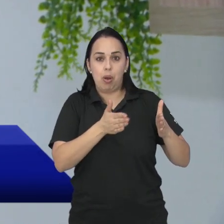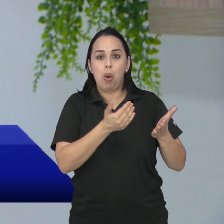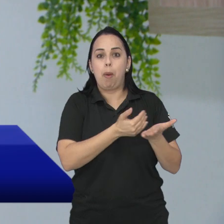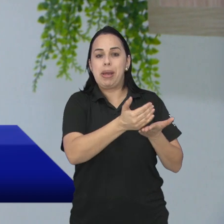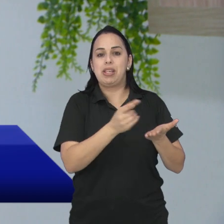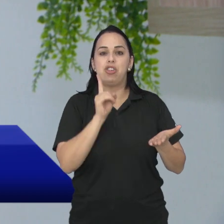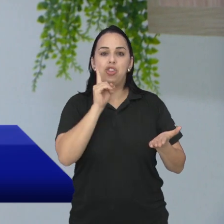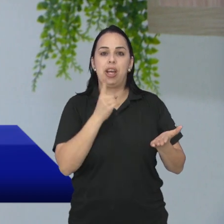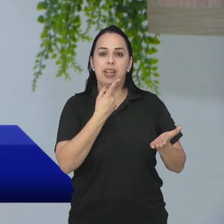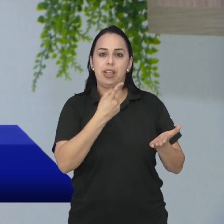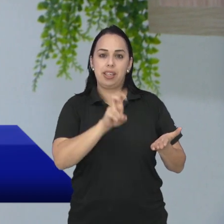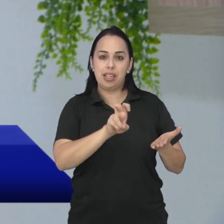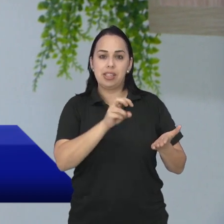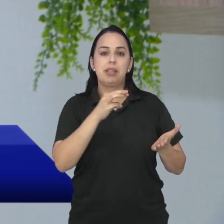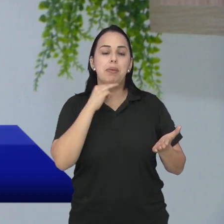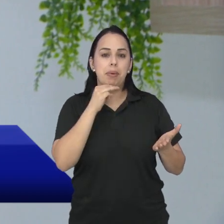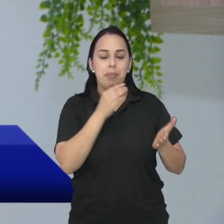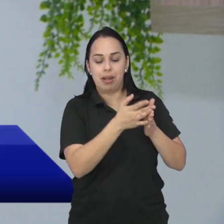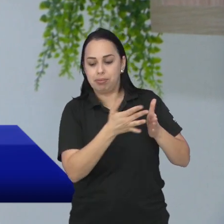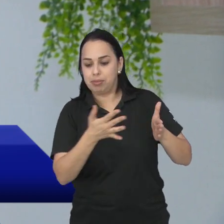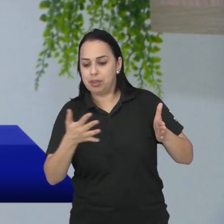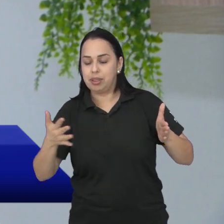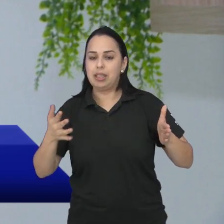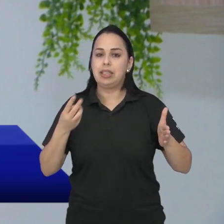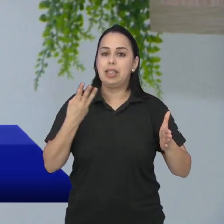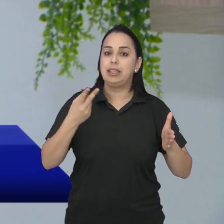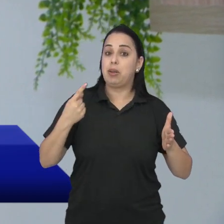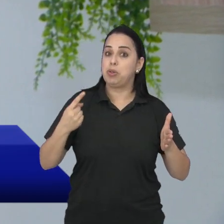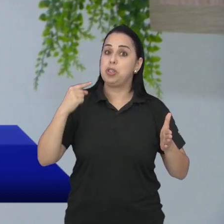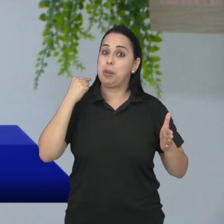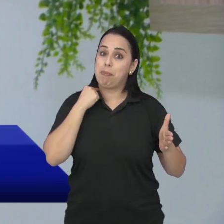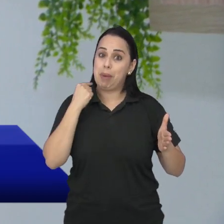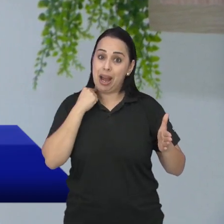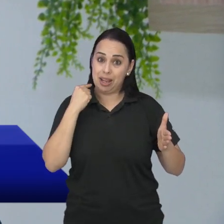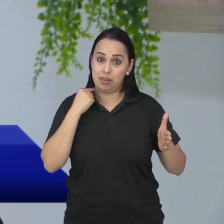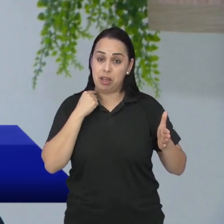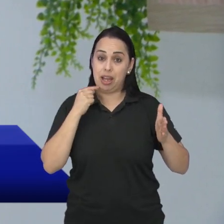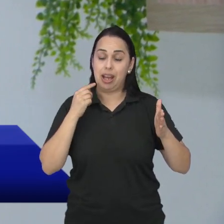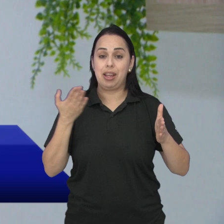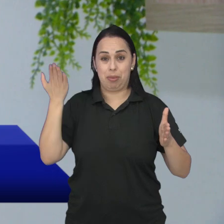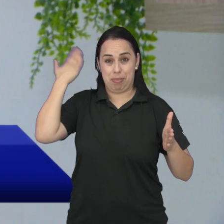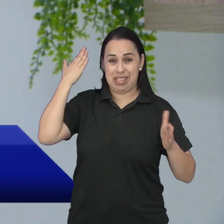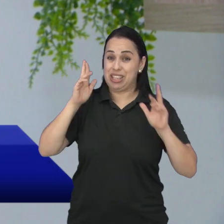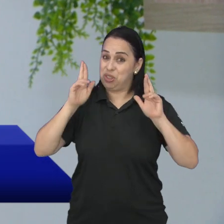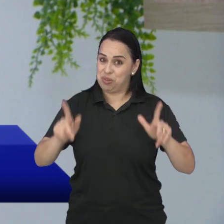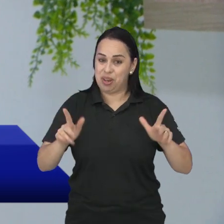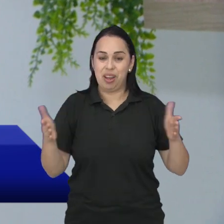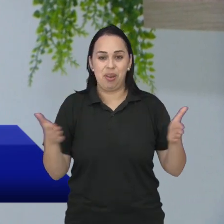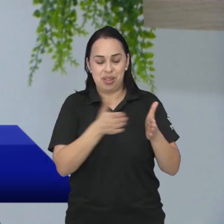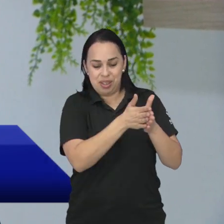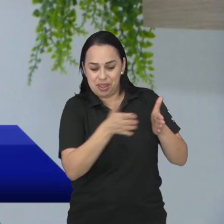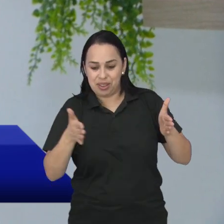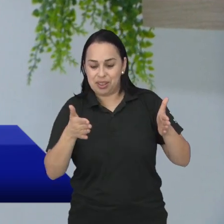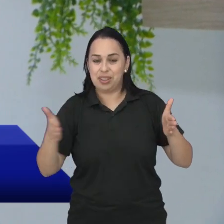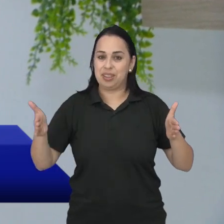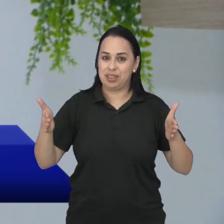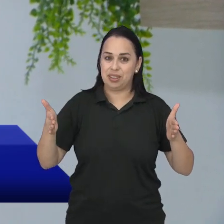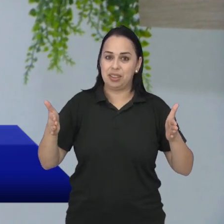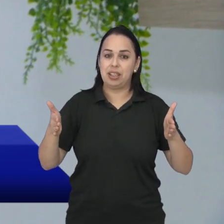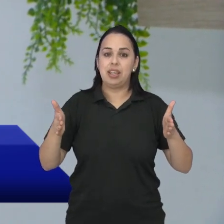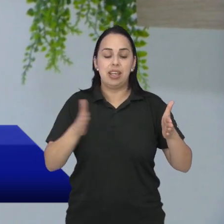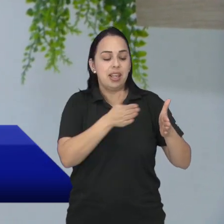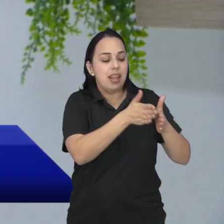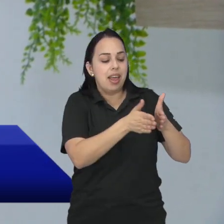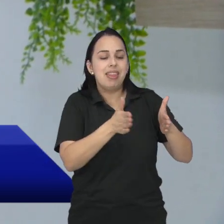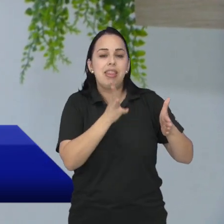dia 15 de março, acabando em 31 de maio, isso é uma coisa diferente. E eles atrasaram um pouquinho esse